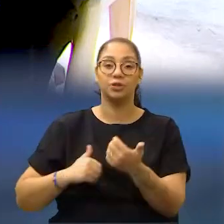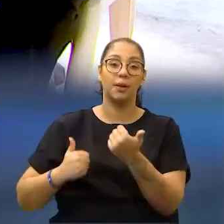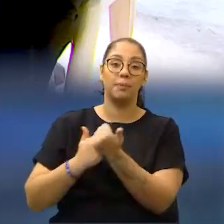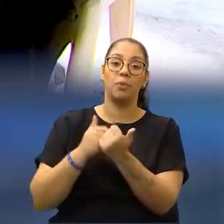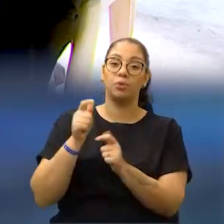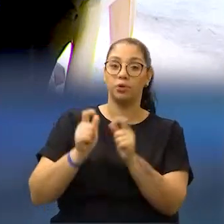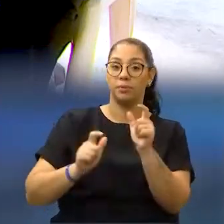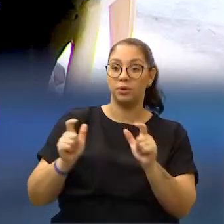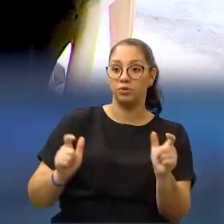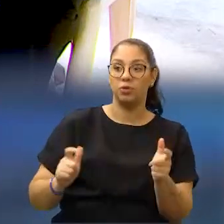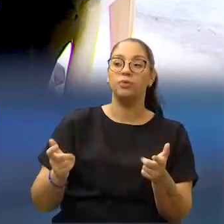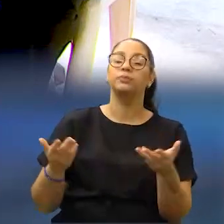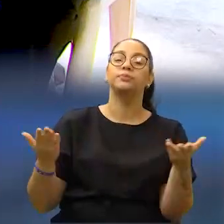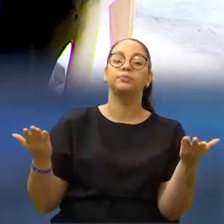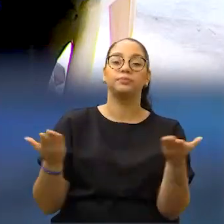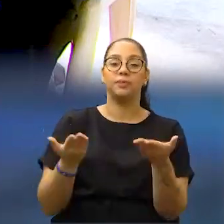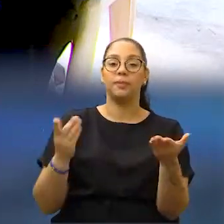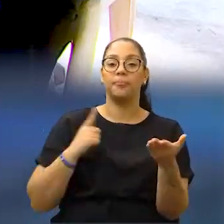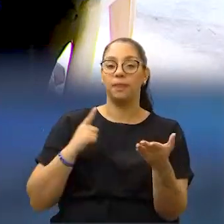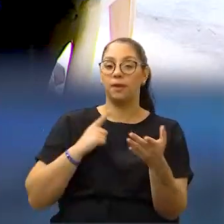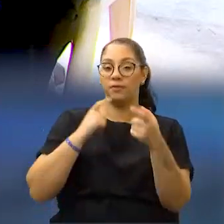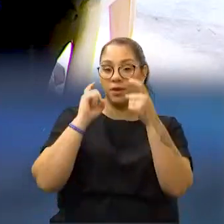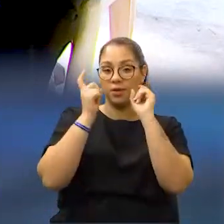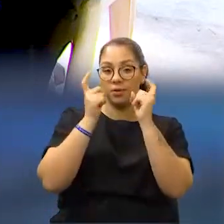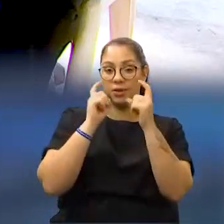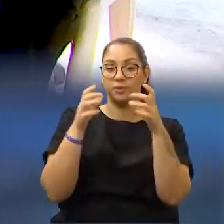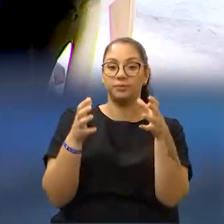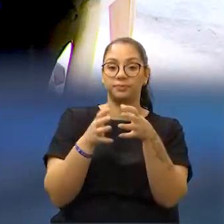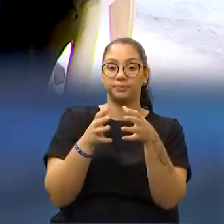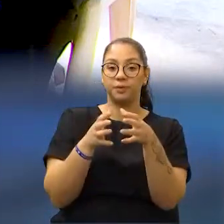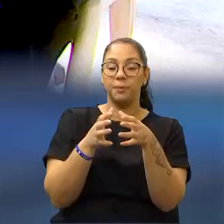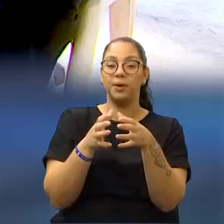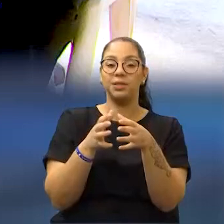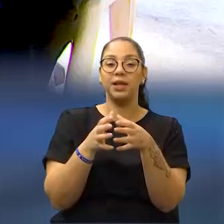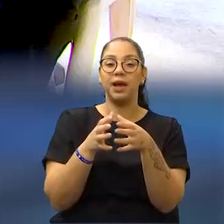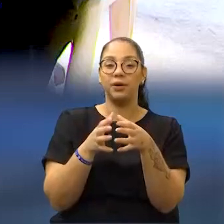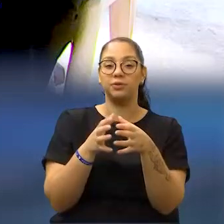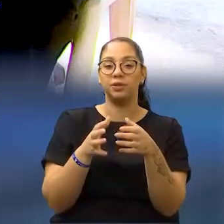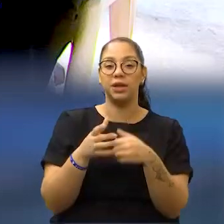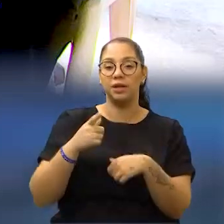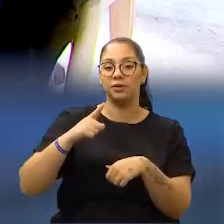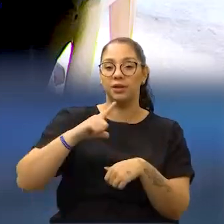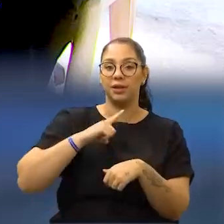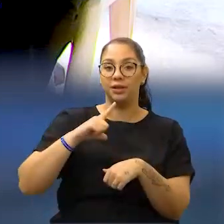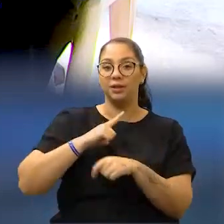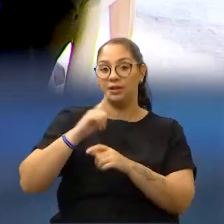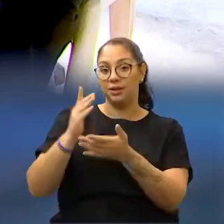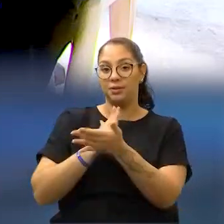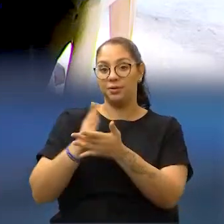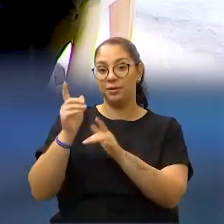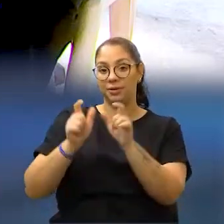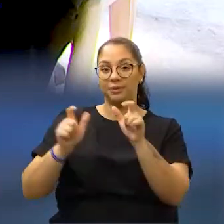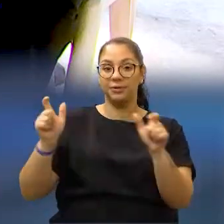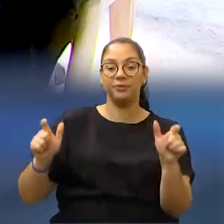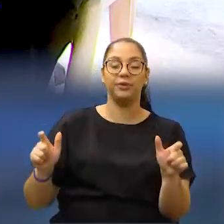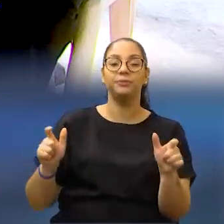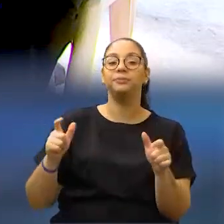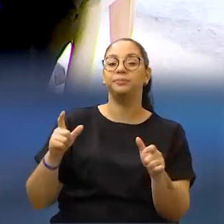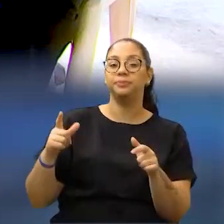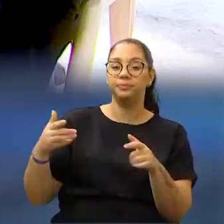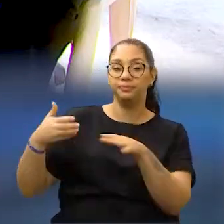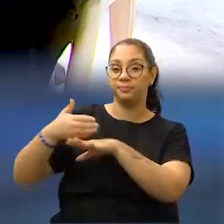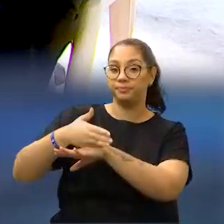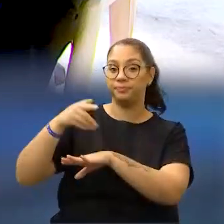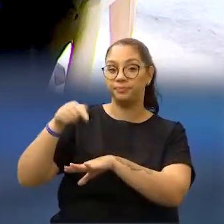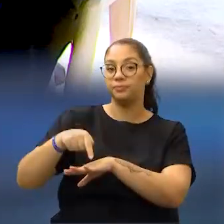vai se transformando como uma rede de apoio dessa pessoa, né? Hoje a gente estava em reunião de equipe e a gente conversava. Nós temos